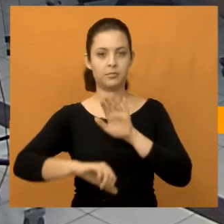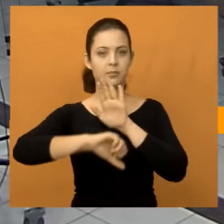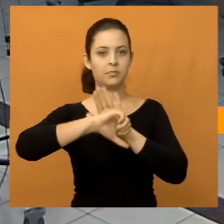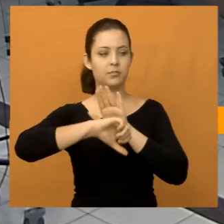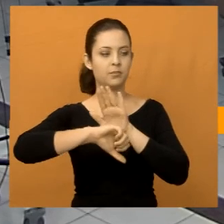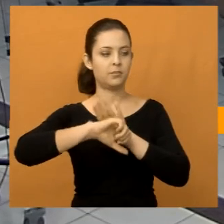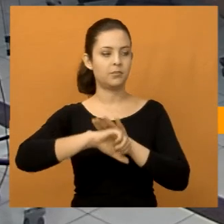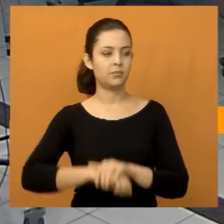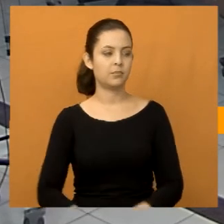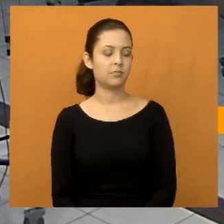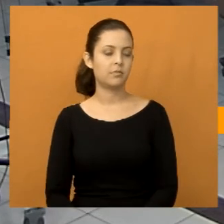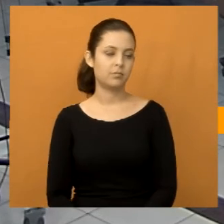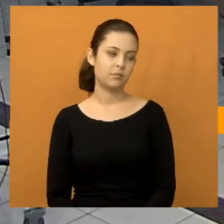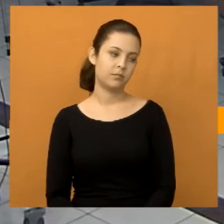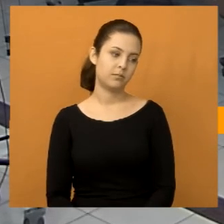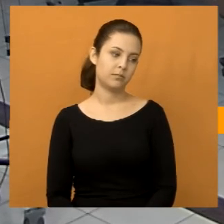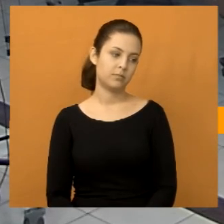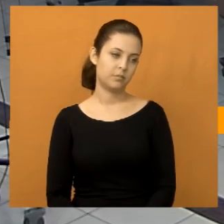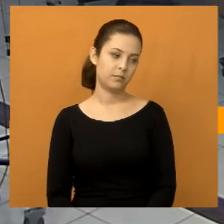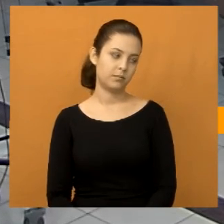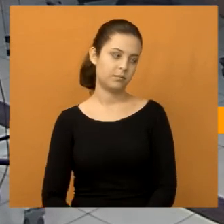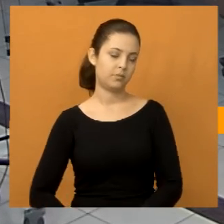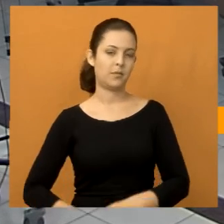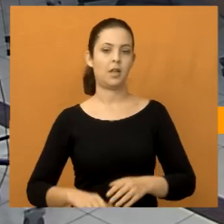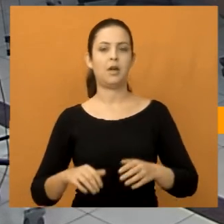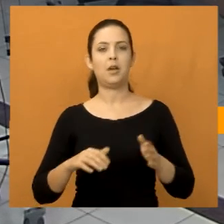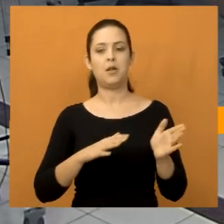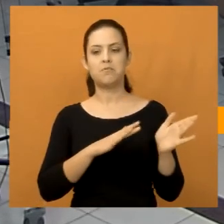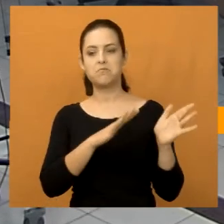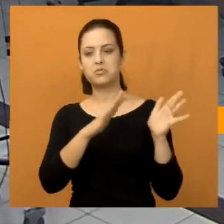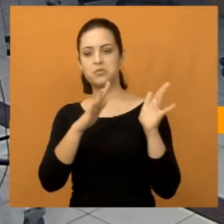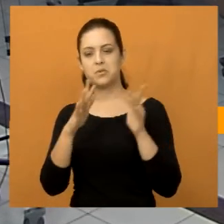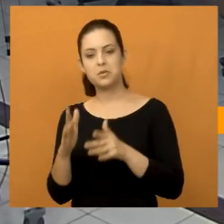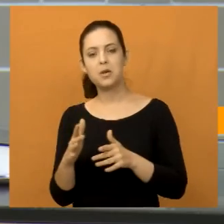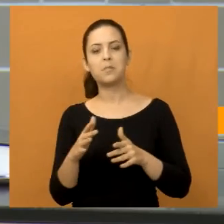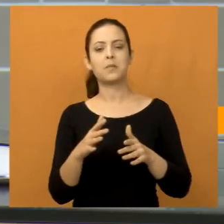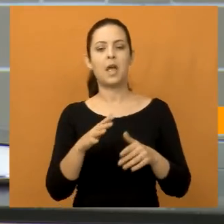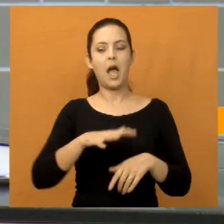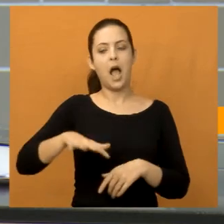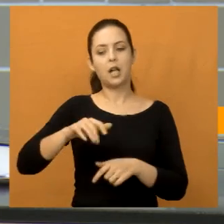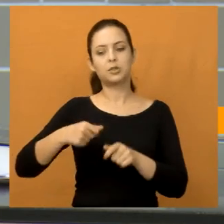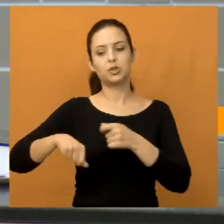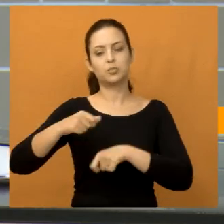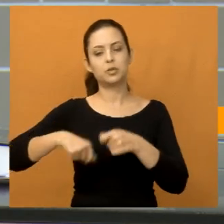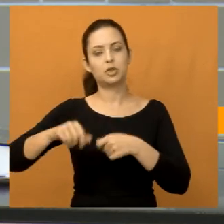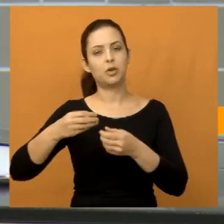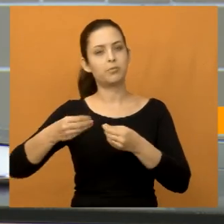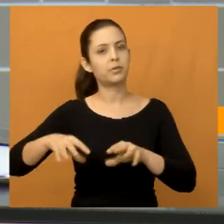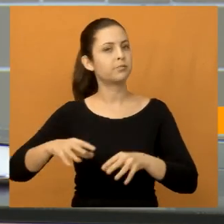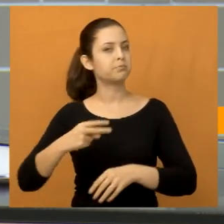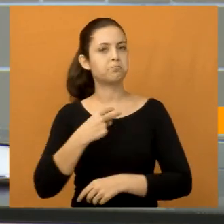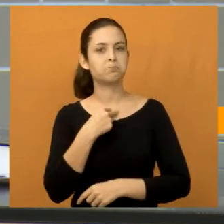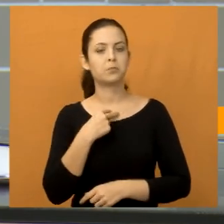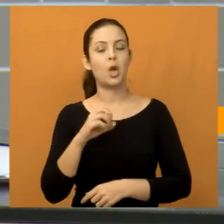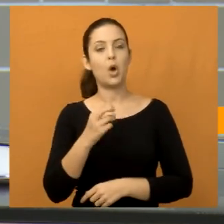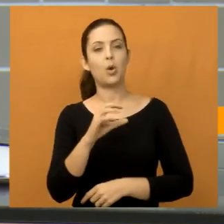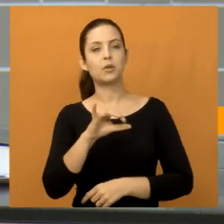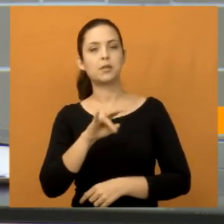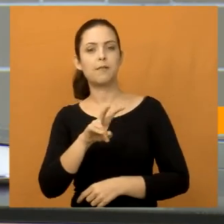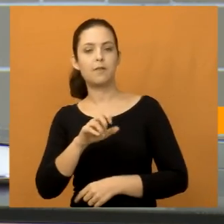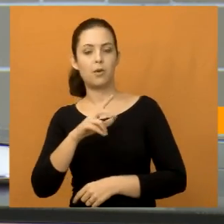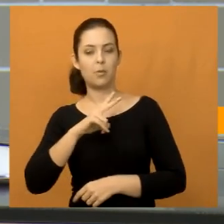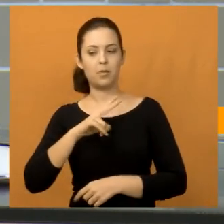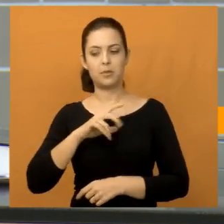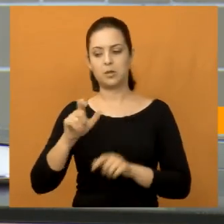Criminal: por derradeiro, sem prejuízo das providências na esfera administrativa e ou civil, no